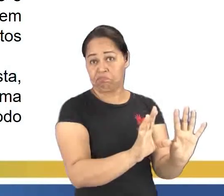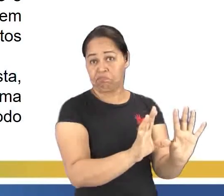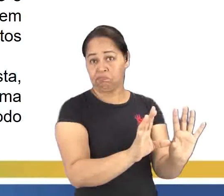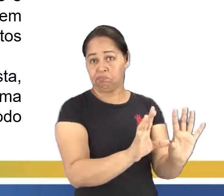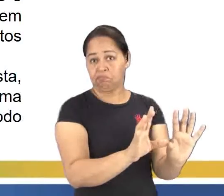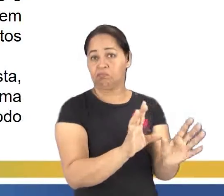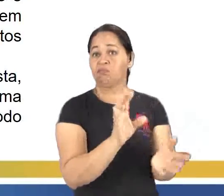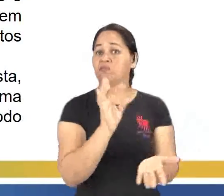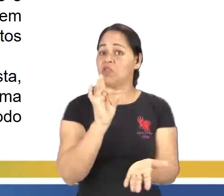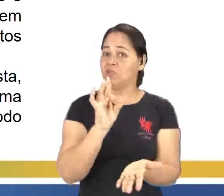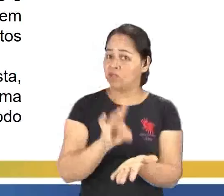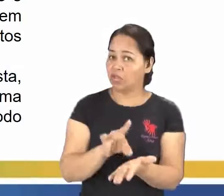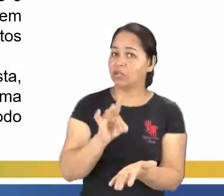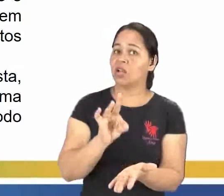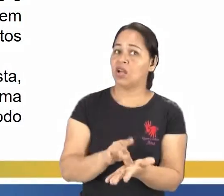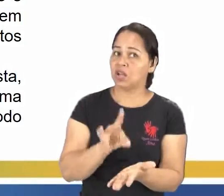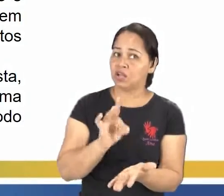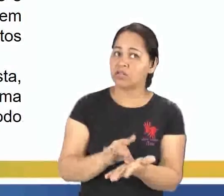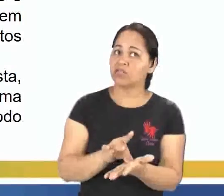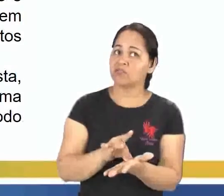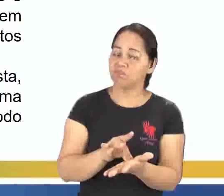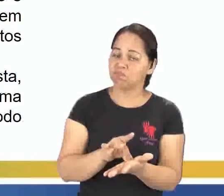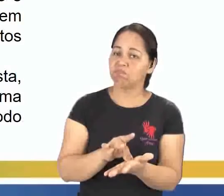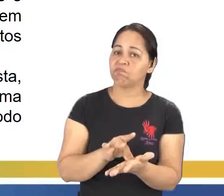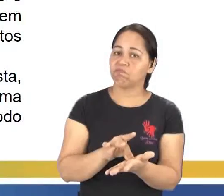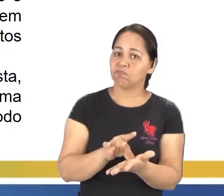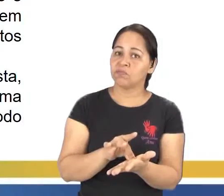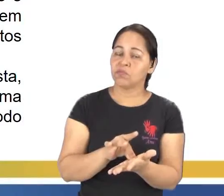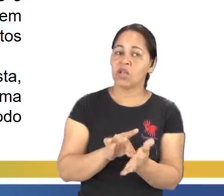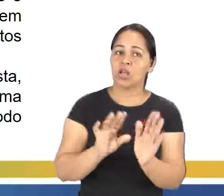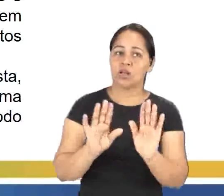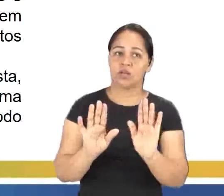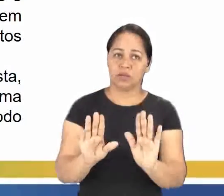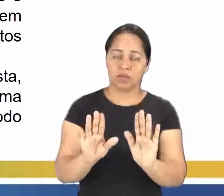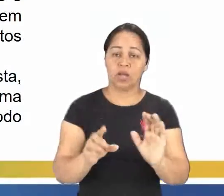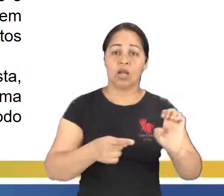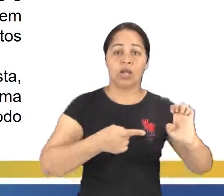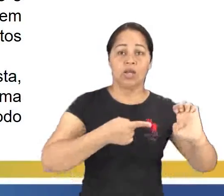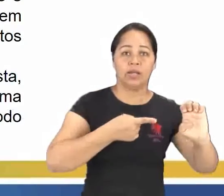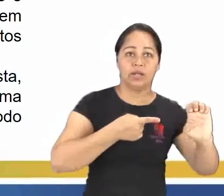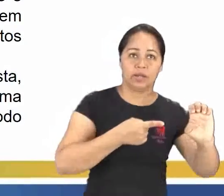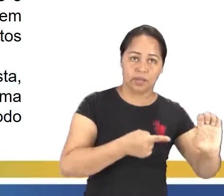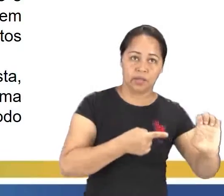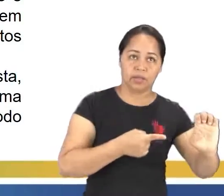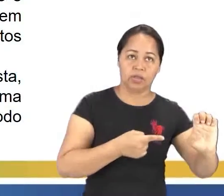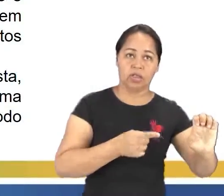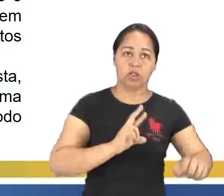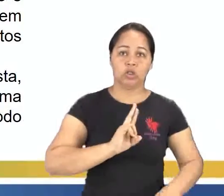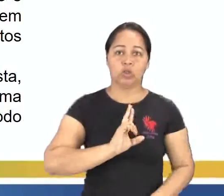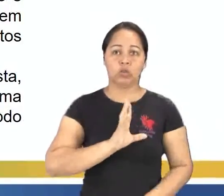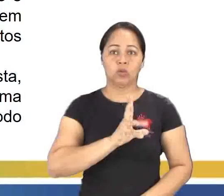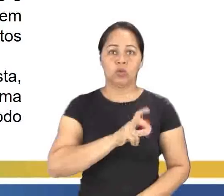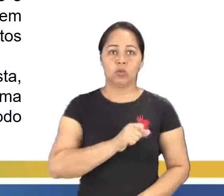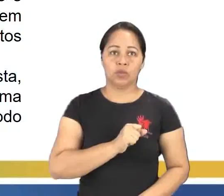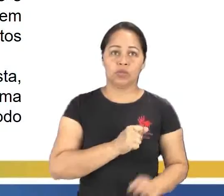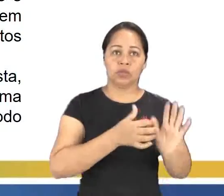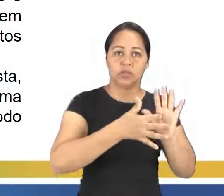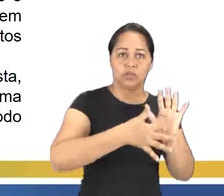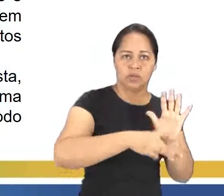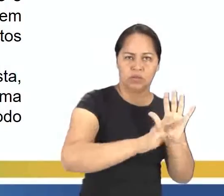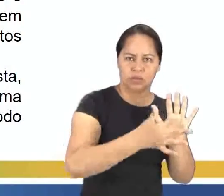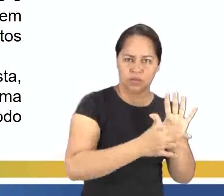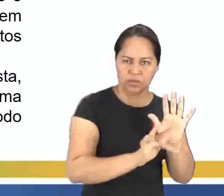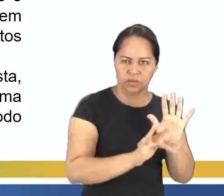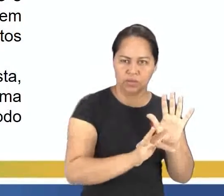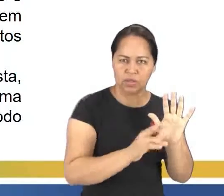Infelizmente é verdade. E, no romance naturalista, o narrador comporta-se como um cientista. Olha aí